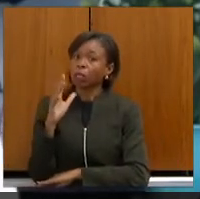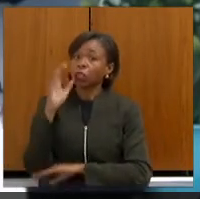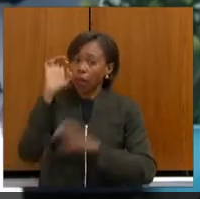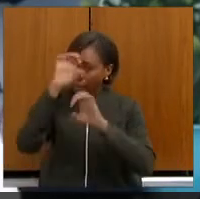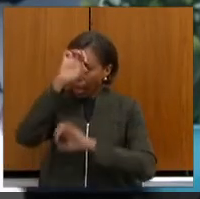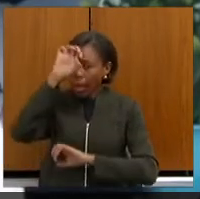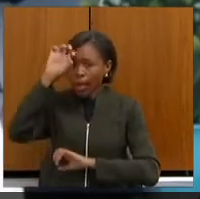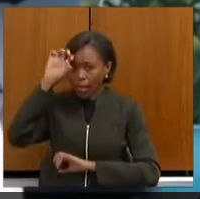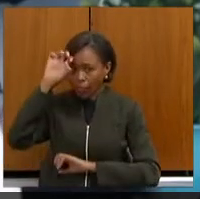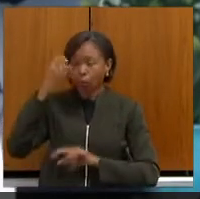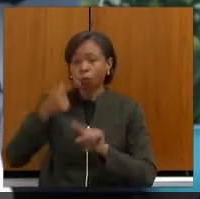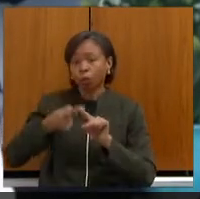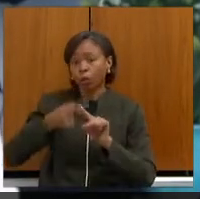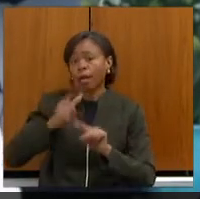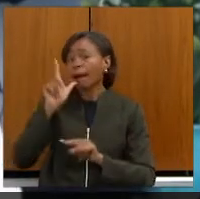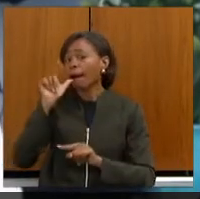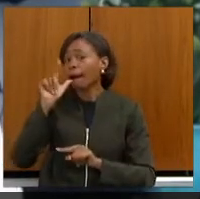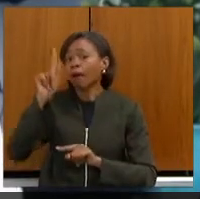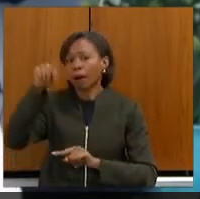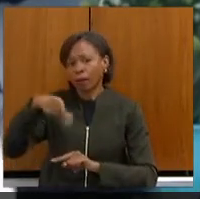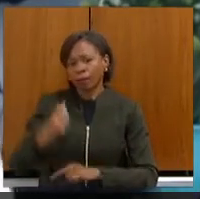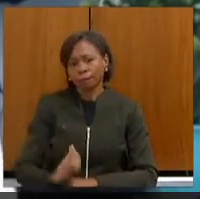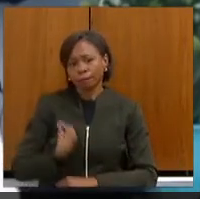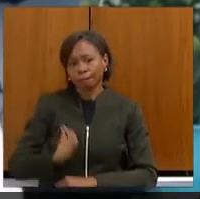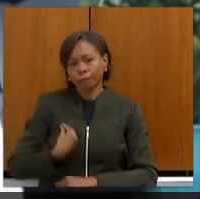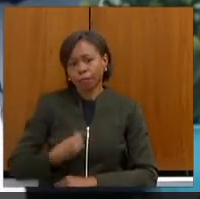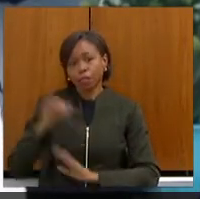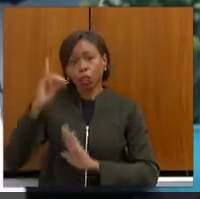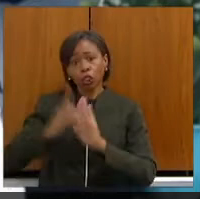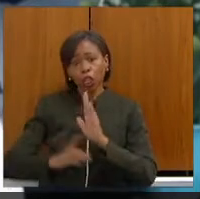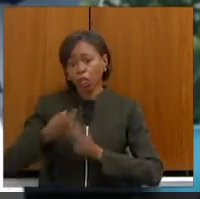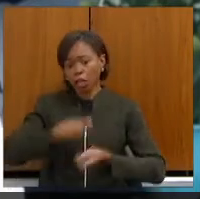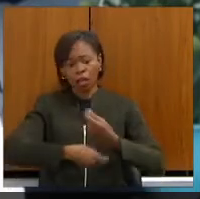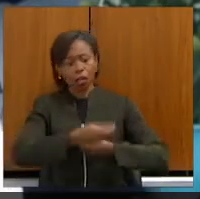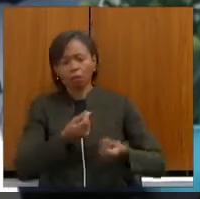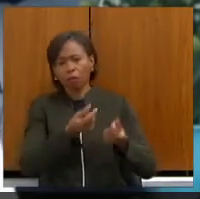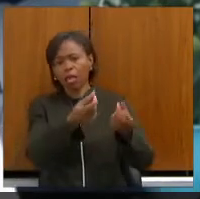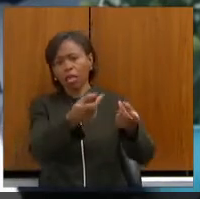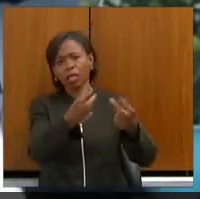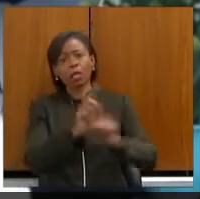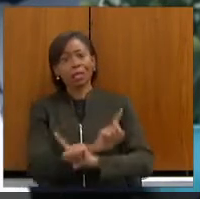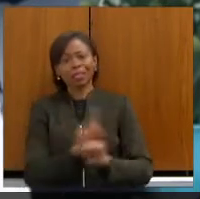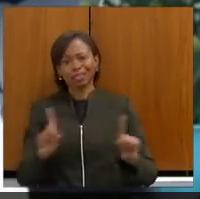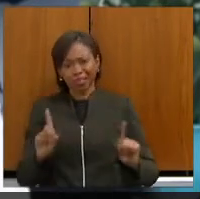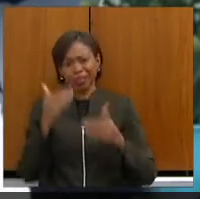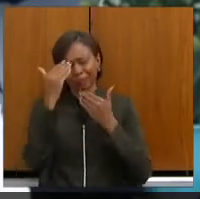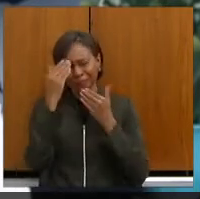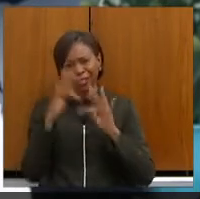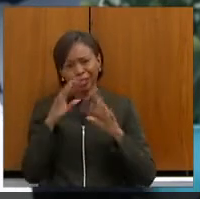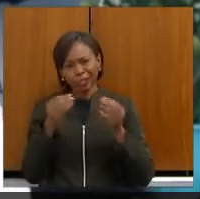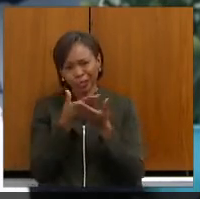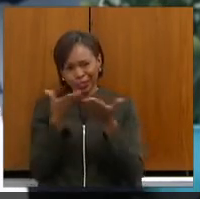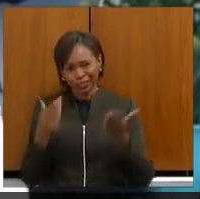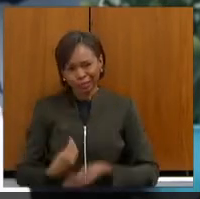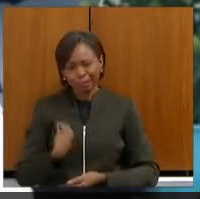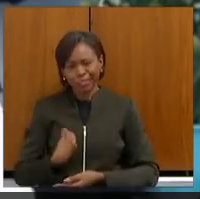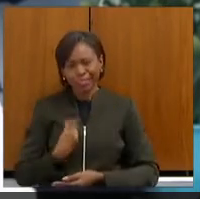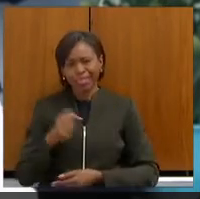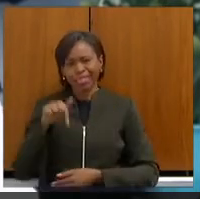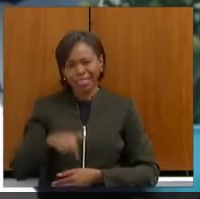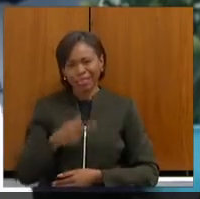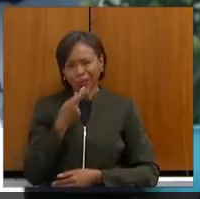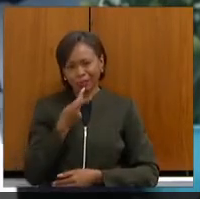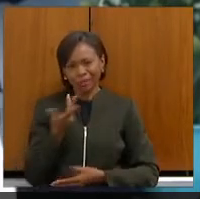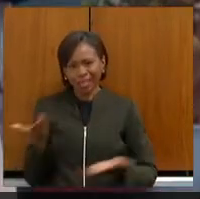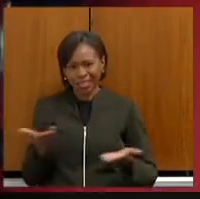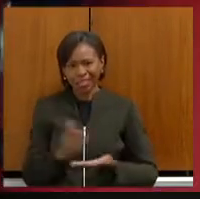a água é vida é direito acestral e não é mercadoria muito obrigada a todas aqui presentes por esse momento de